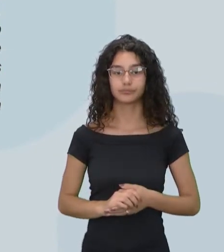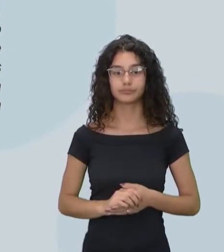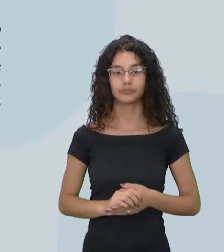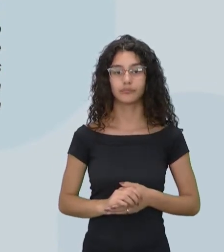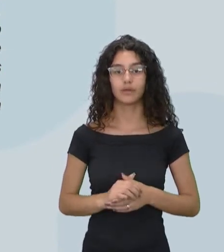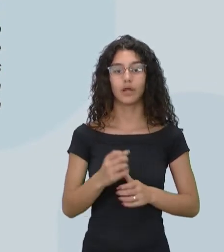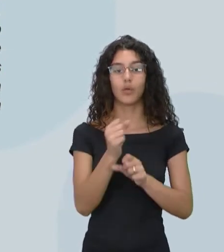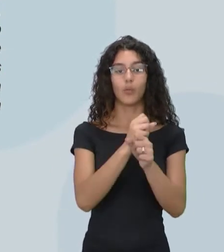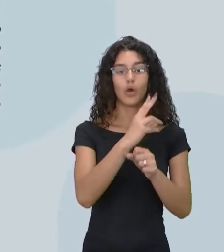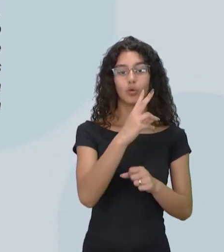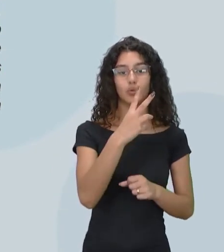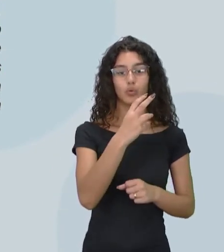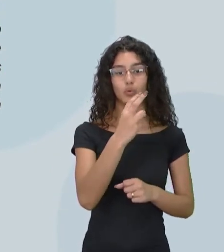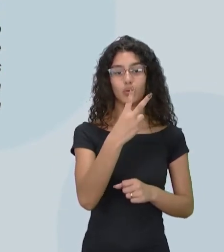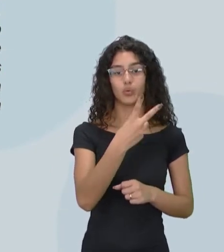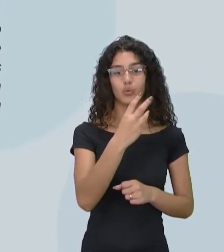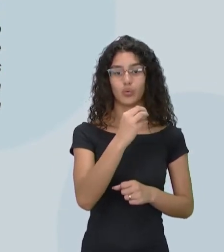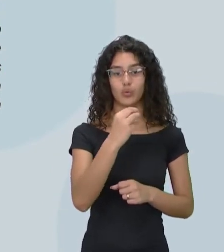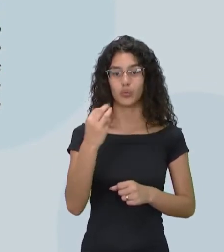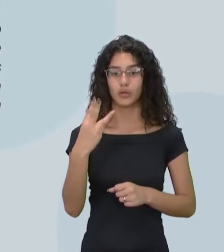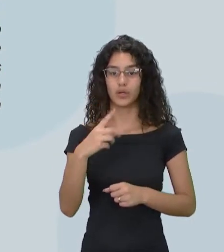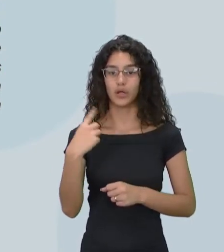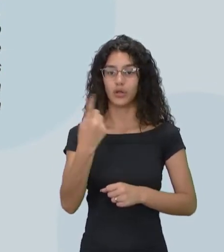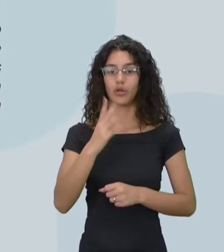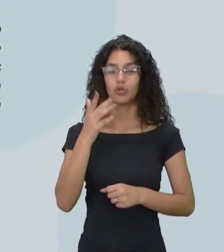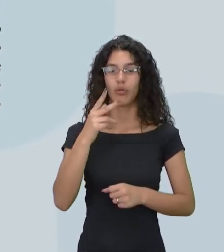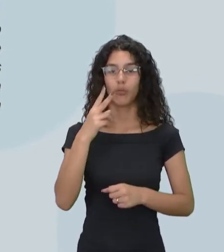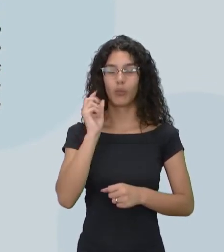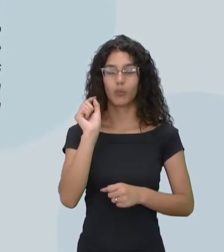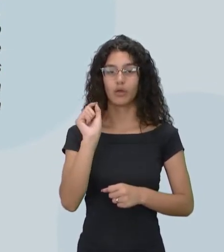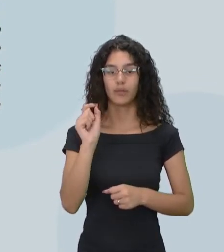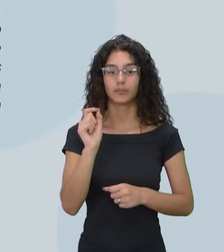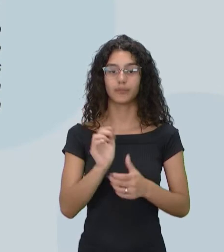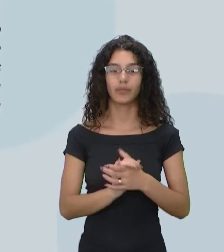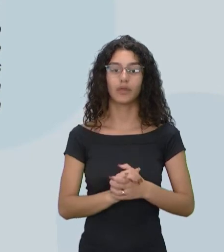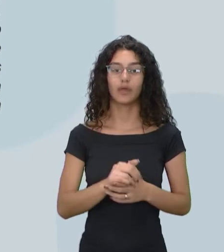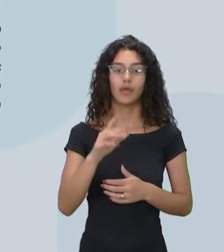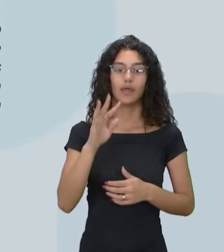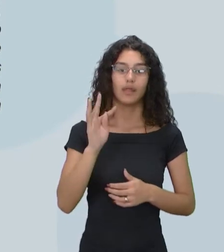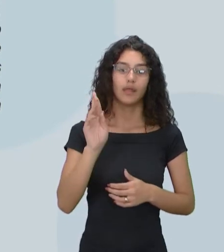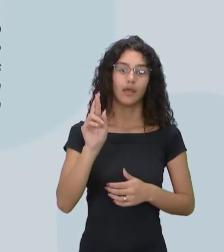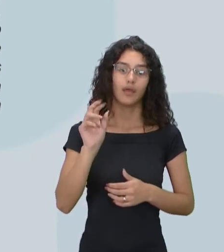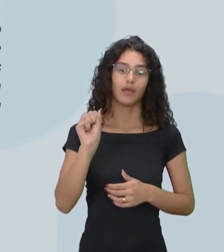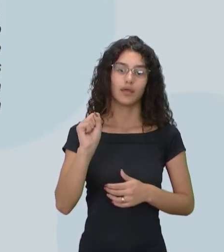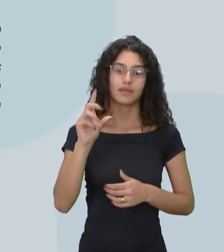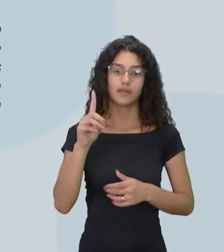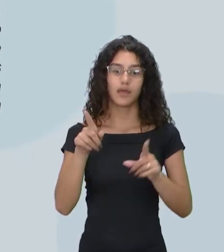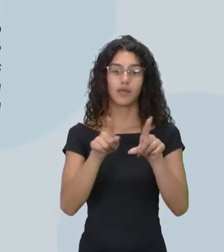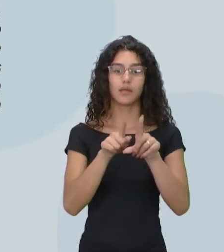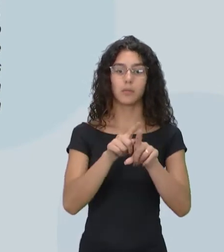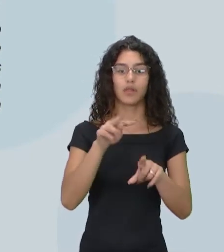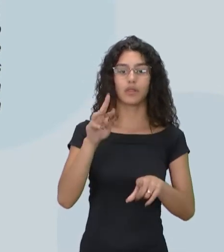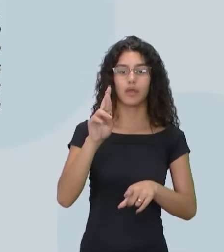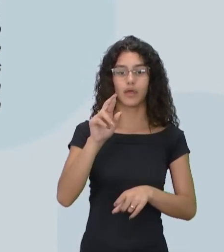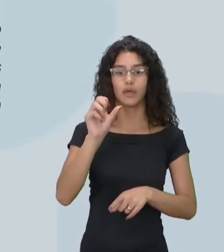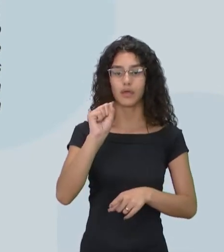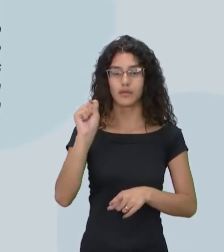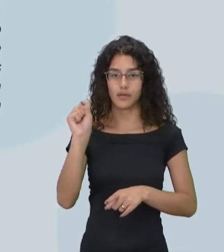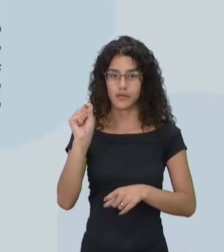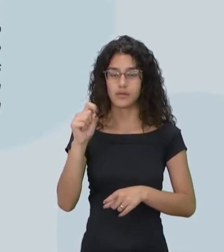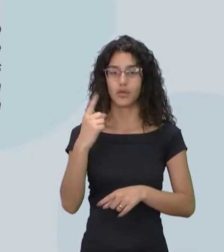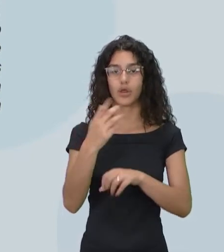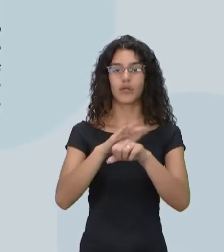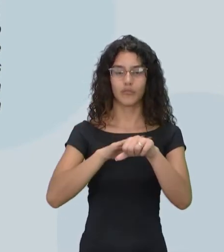de 2003, a próxima, né, a gente já vem o quê? A TRSD e a TRSS, que são as taxas que a gente estava